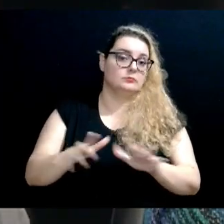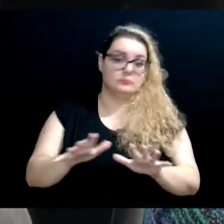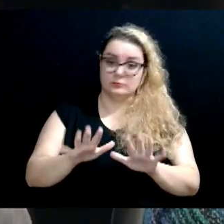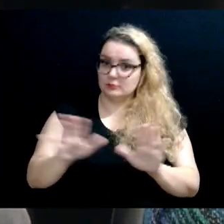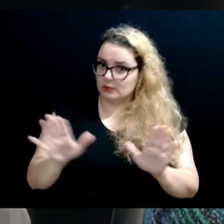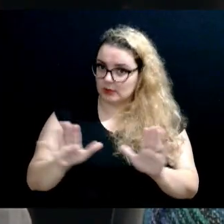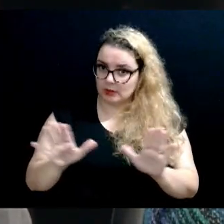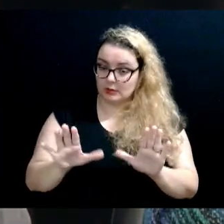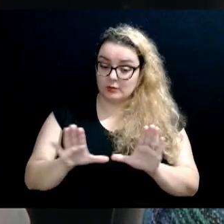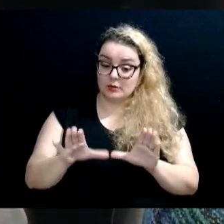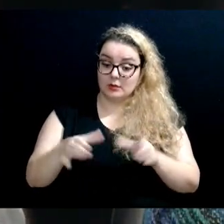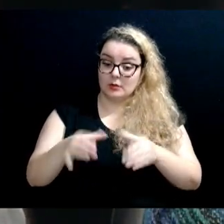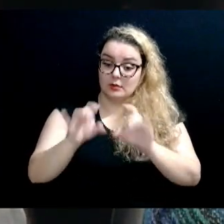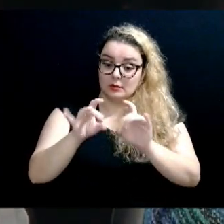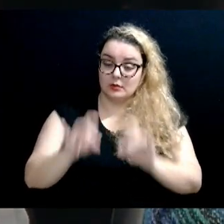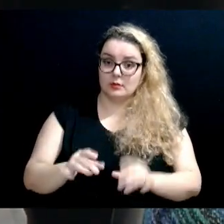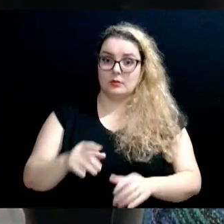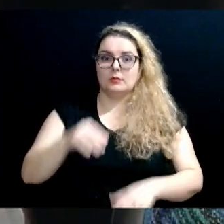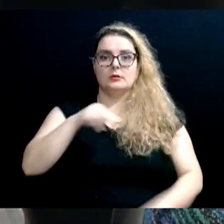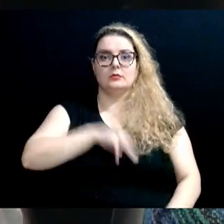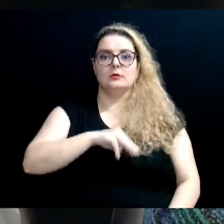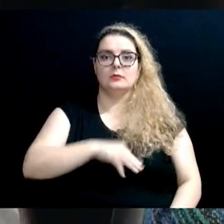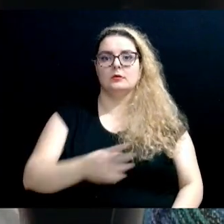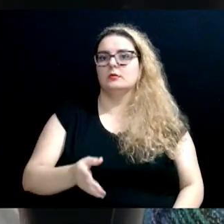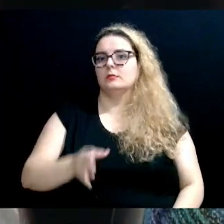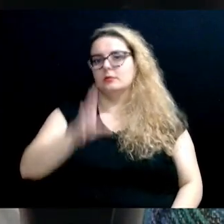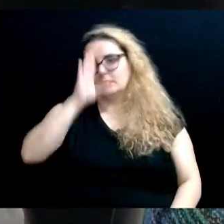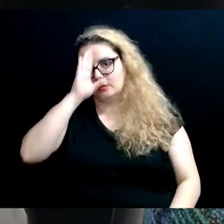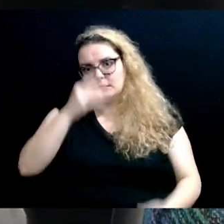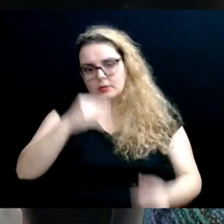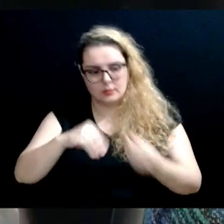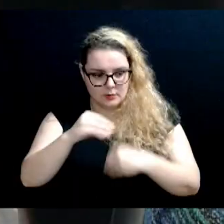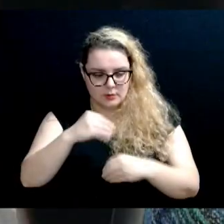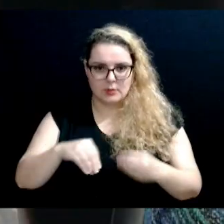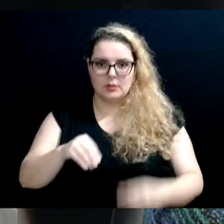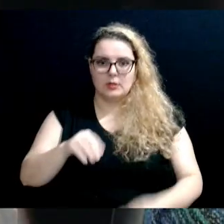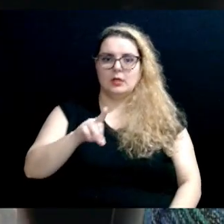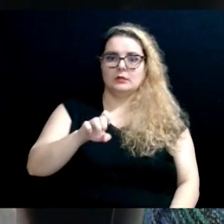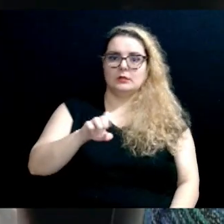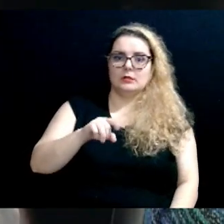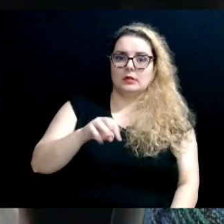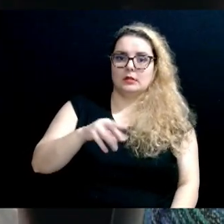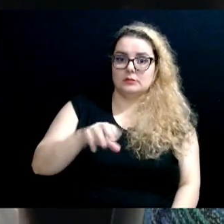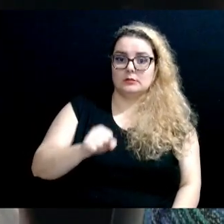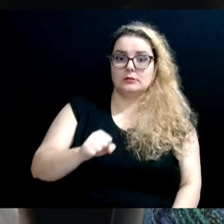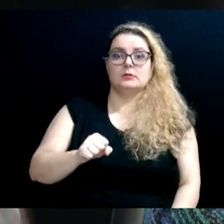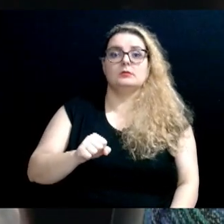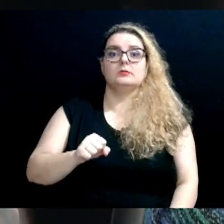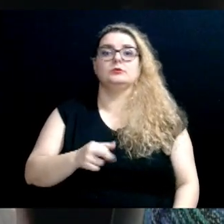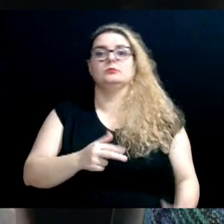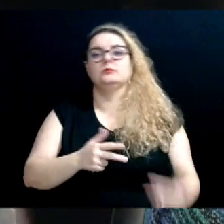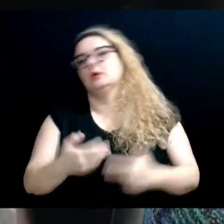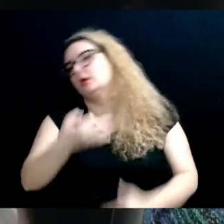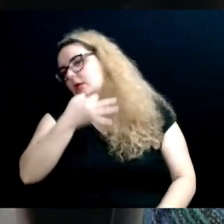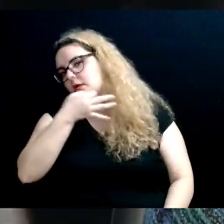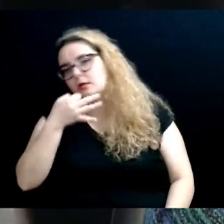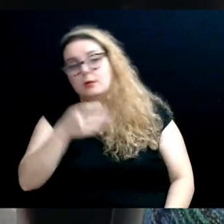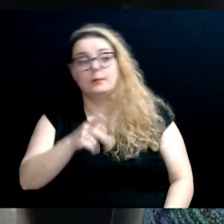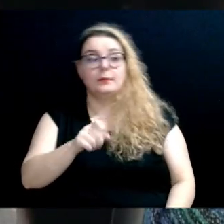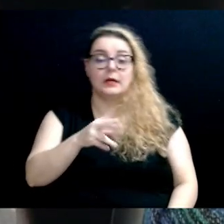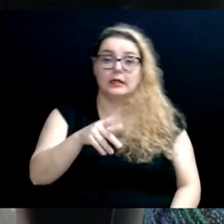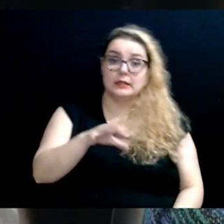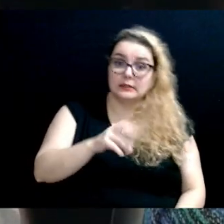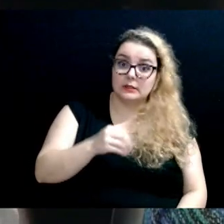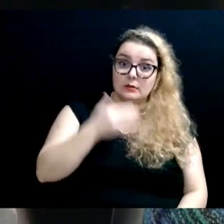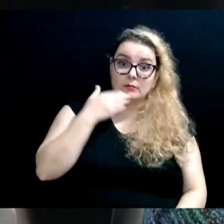específico de tarefas, principalmente tarefas que envolvem detecção de padrão. O algoritmo é excelente para detectar padrão, muito melhor que o ser